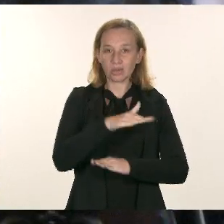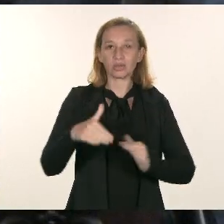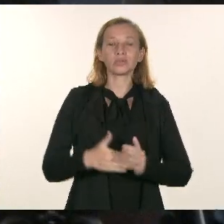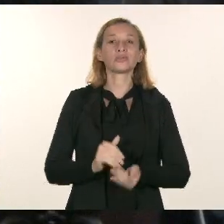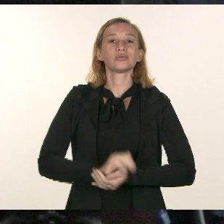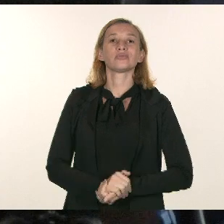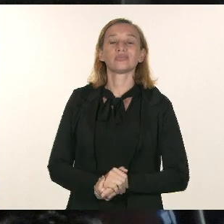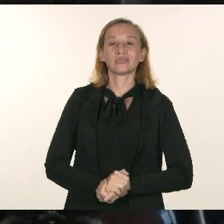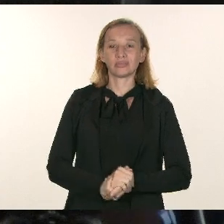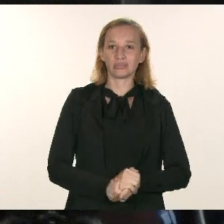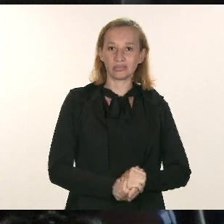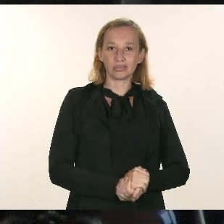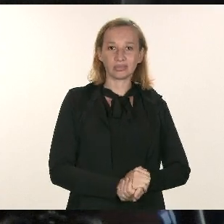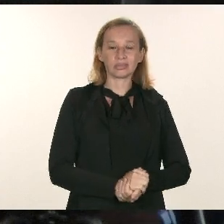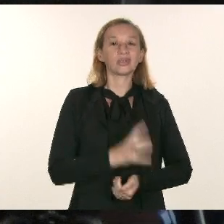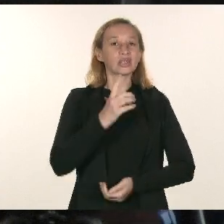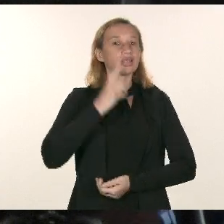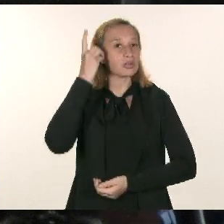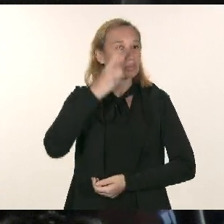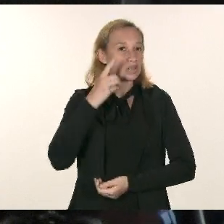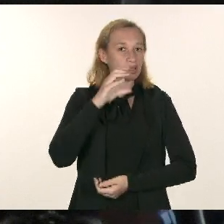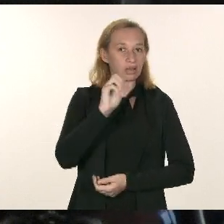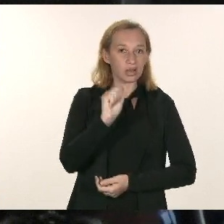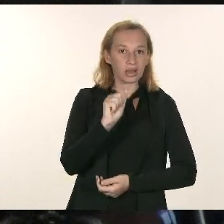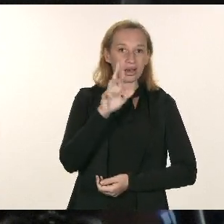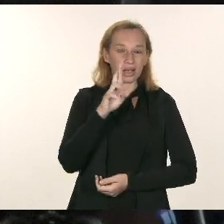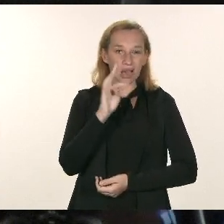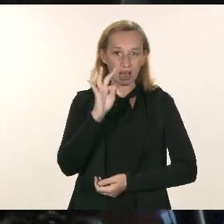sim. Deputado Carlos Mink.